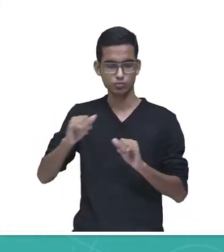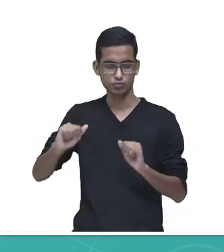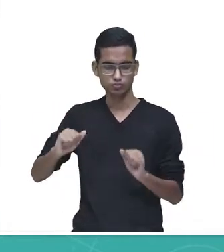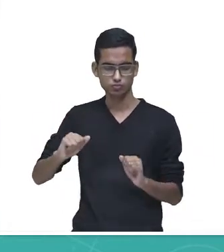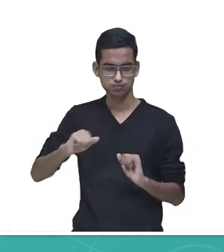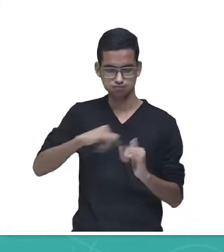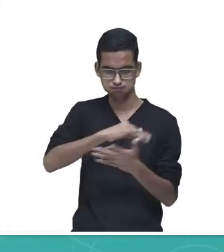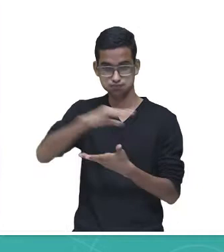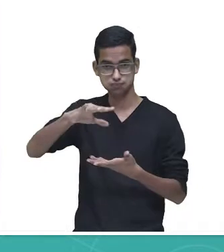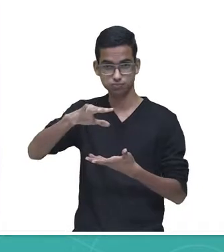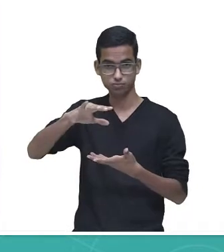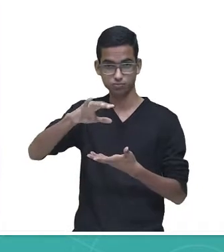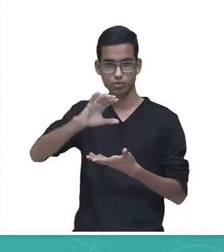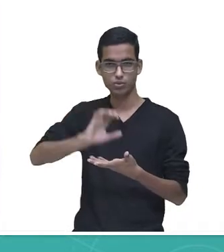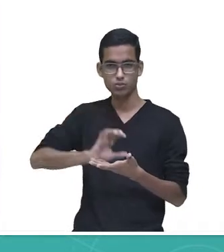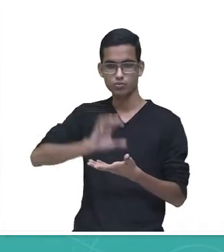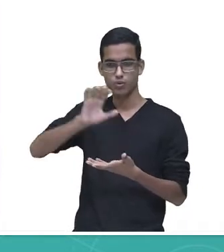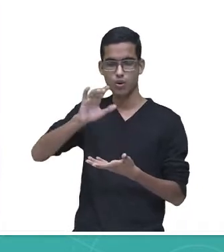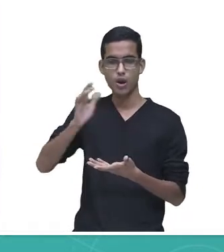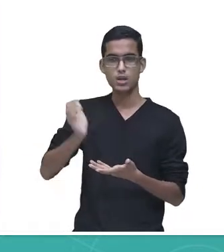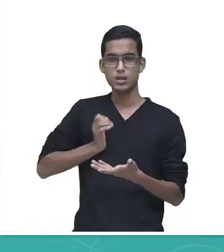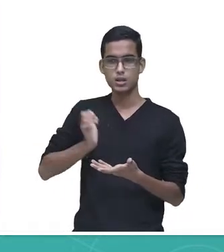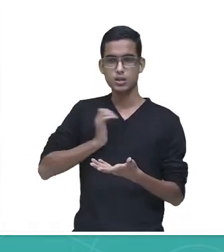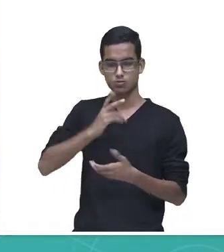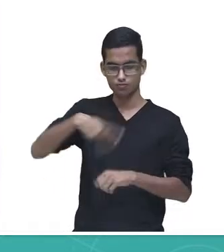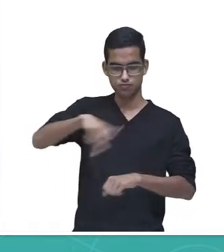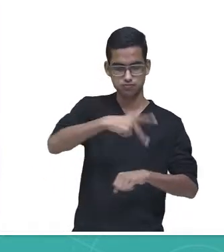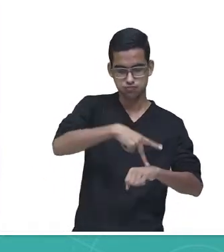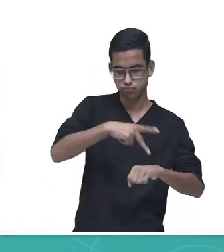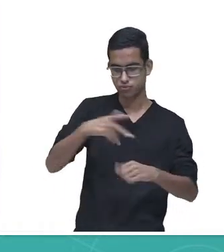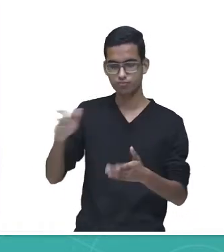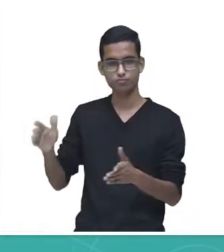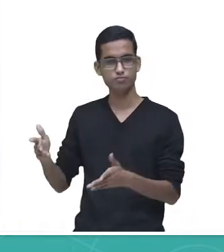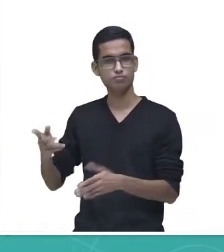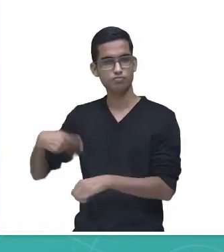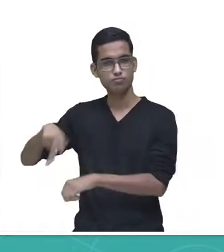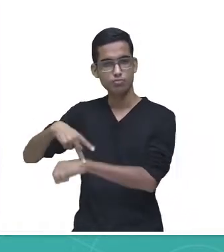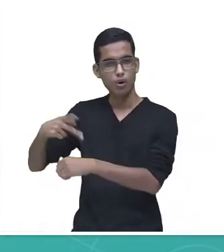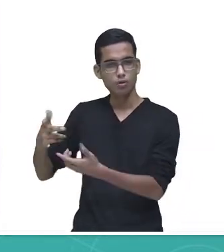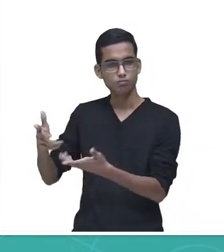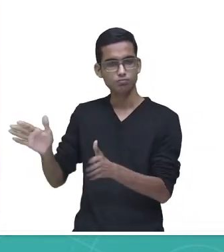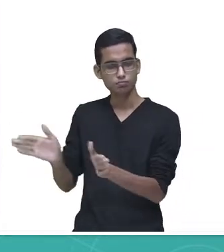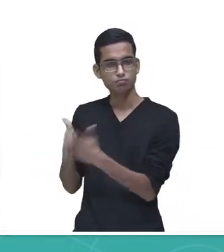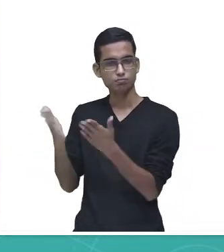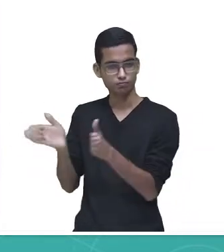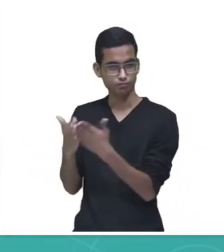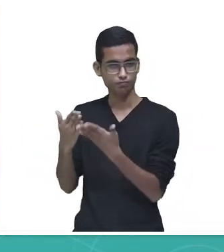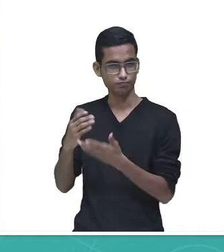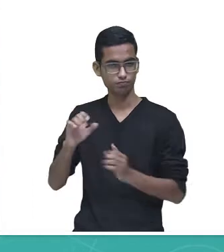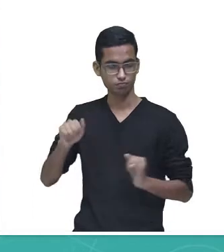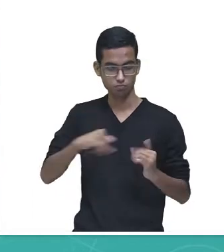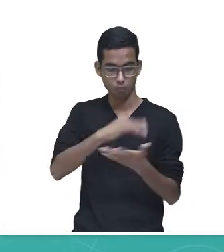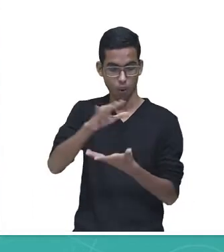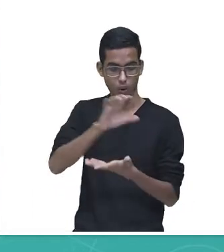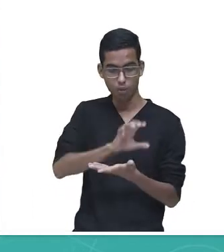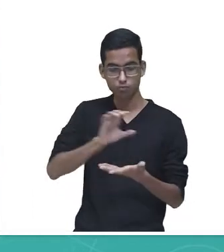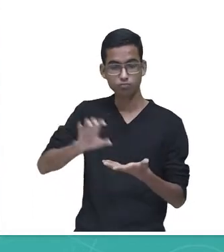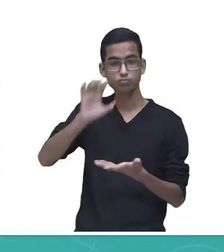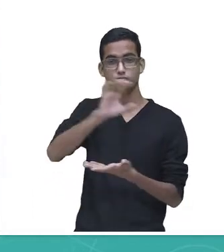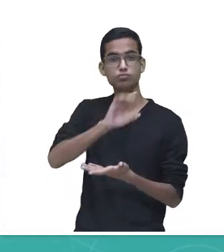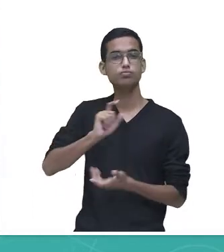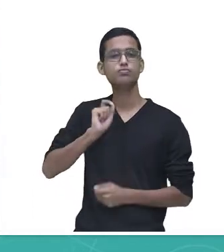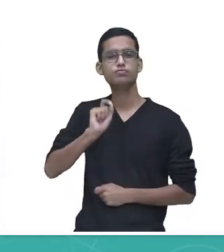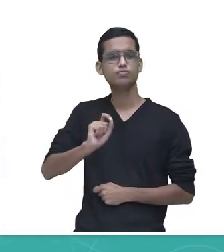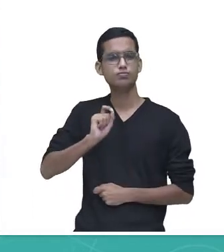em países ricos e países pobres. A regionalização, como eu falei para vocês, ela